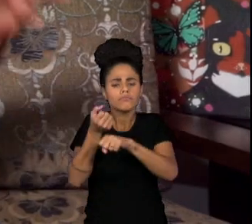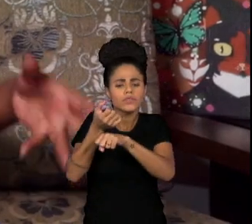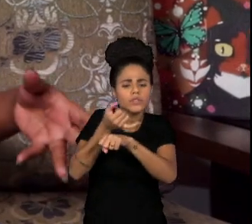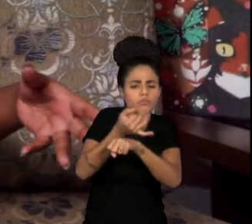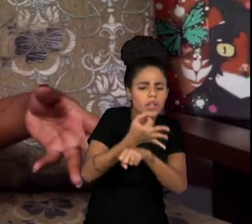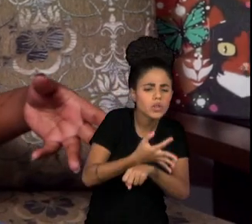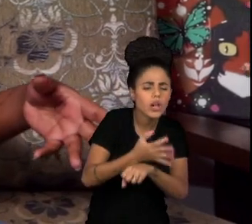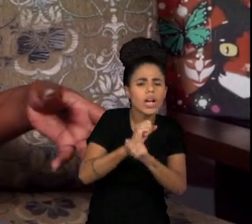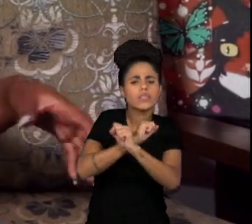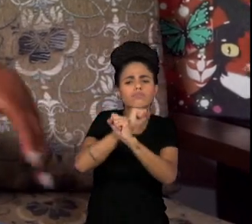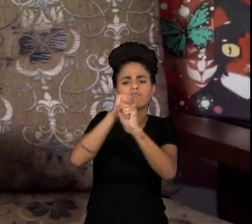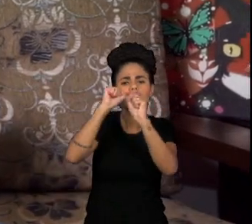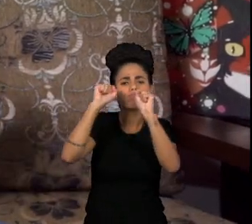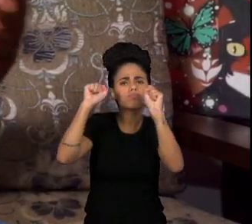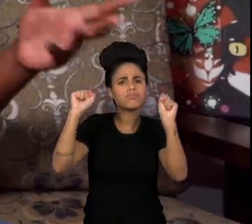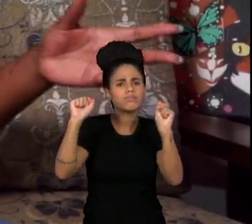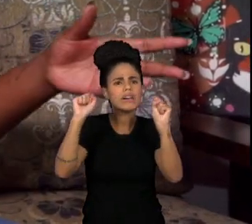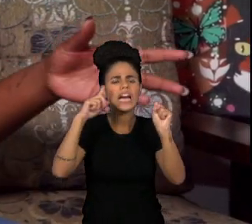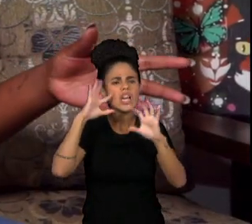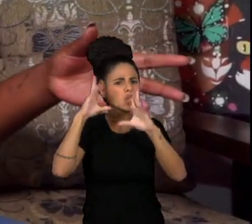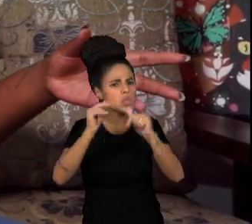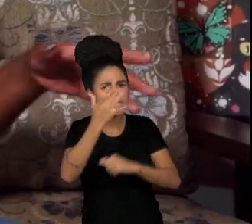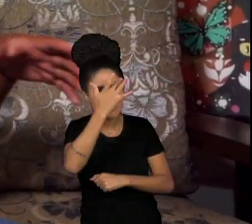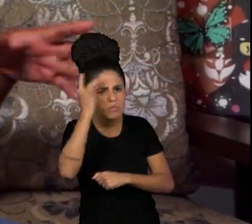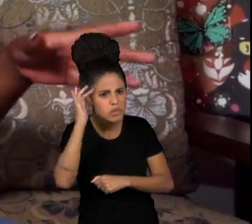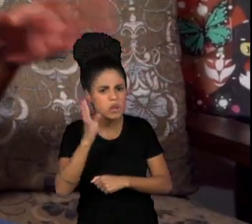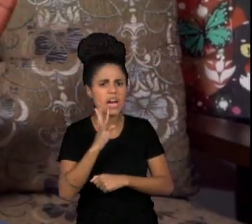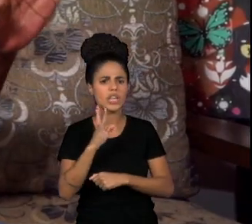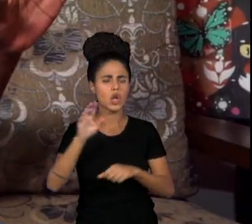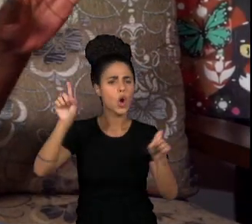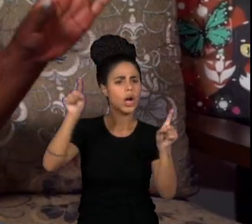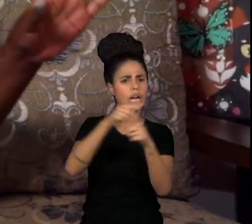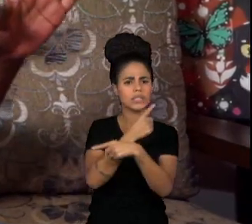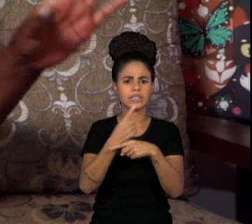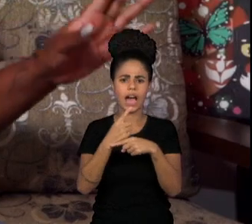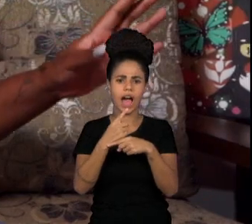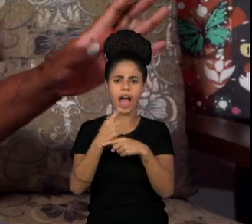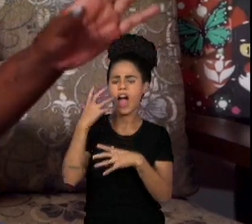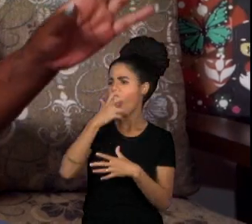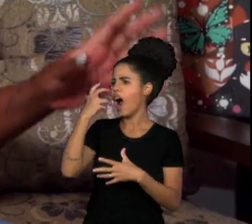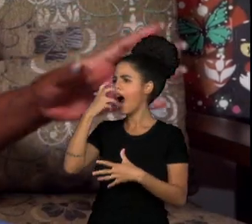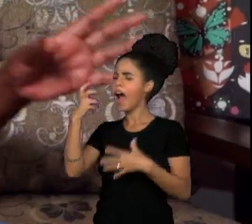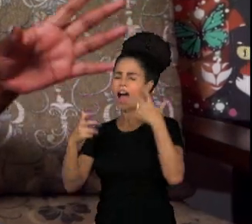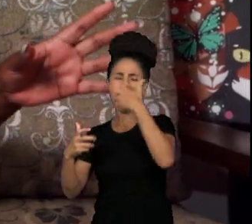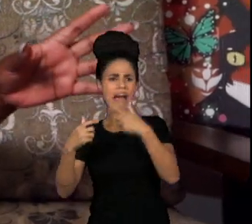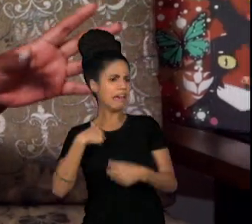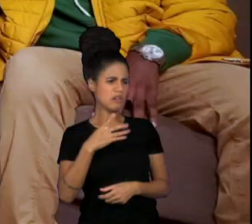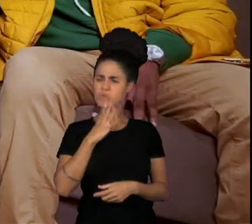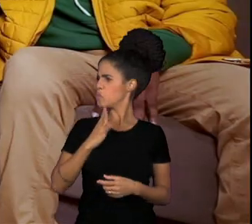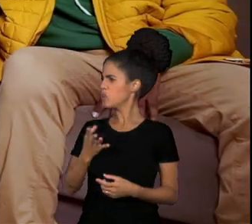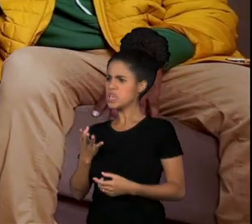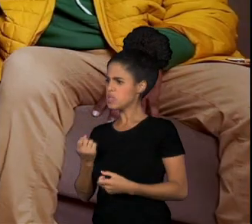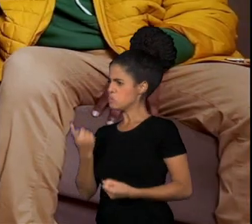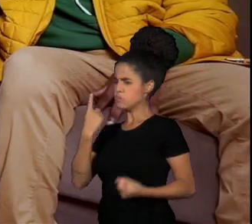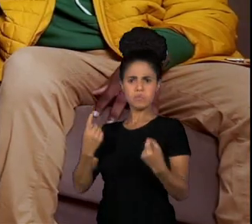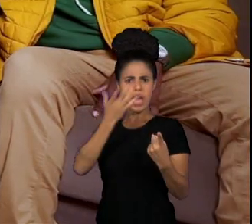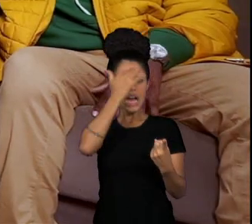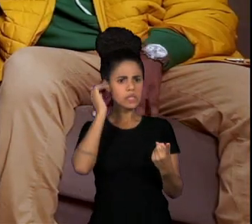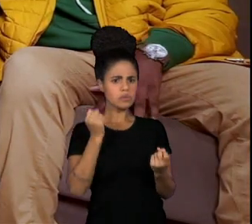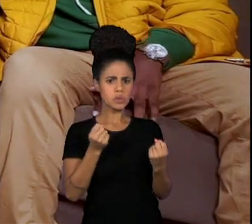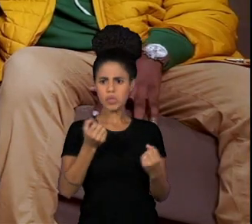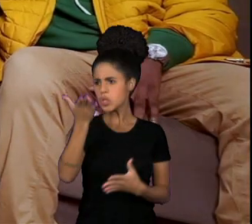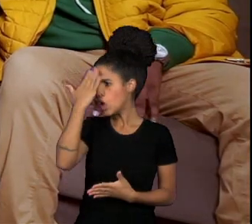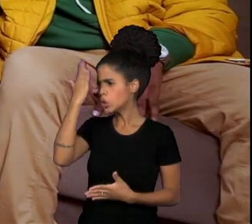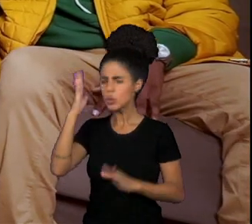DJ toca ponta de lança, e aí todo mundo já sabia cantar, e eu fiquei assim, tipo, como eu não sei, como eu não conheço, mas aquela